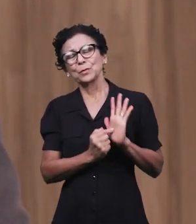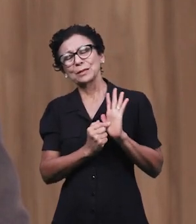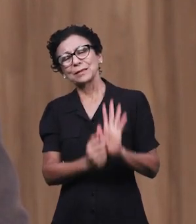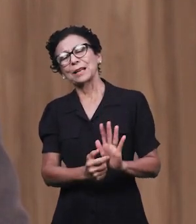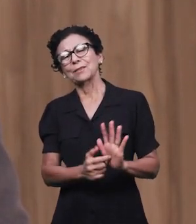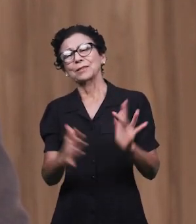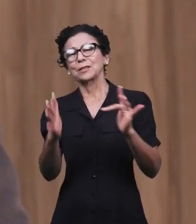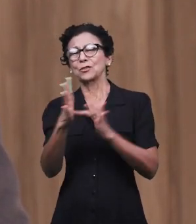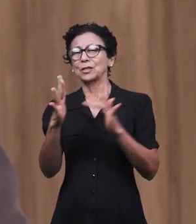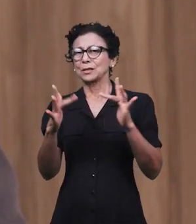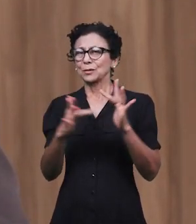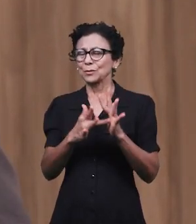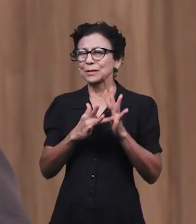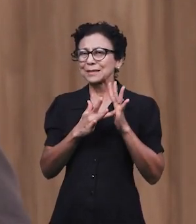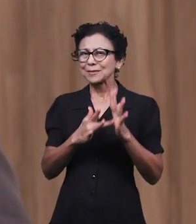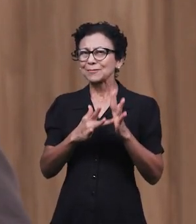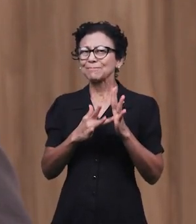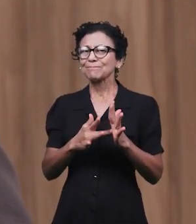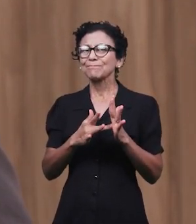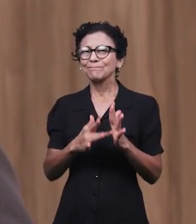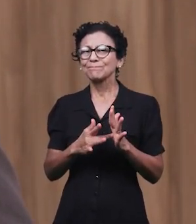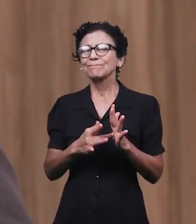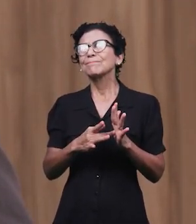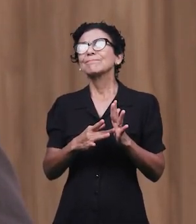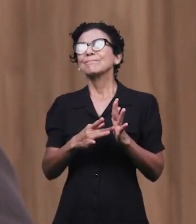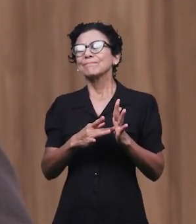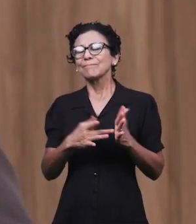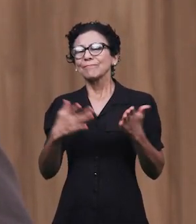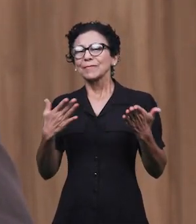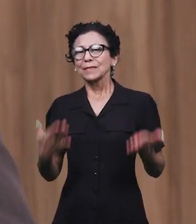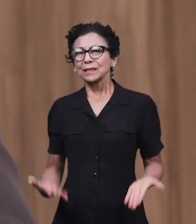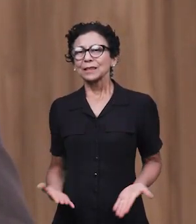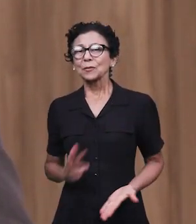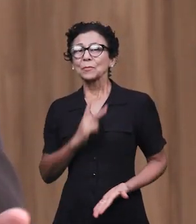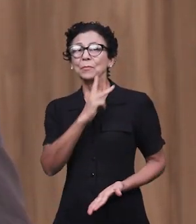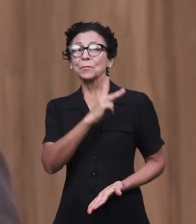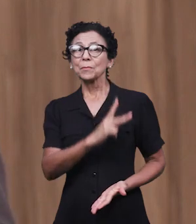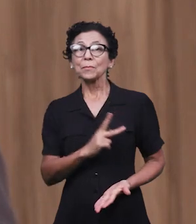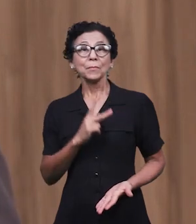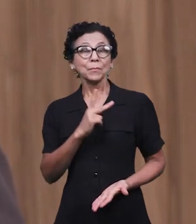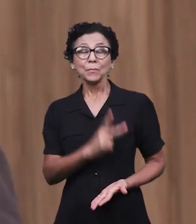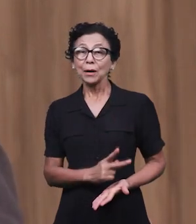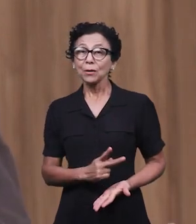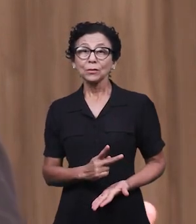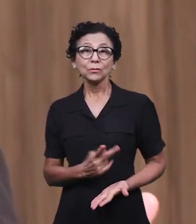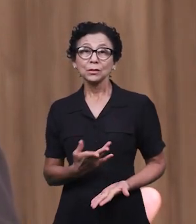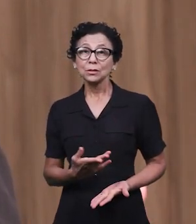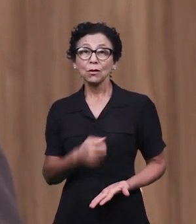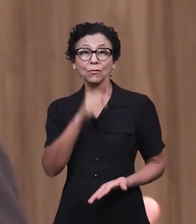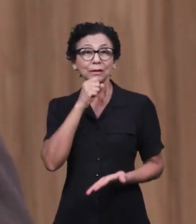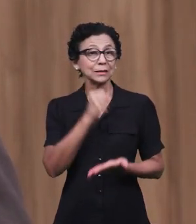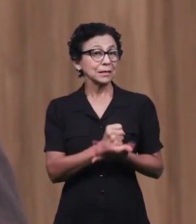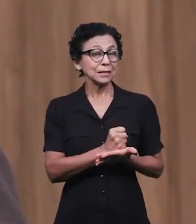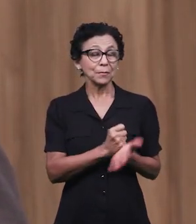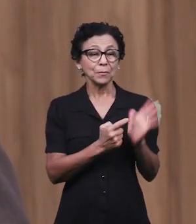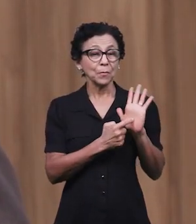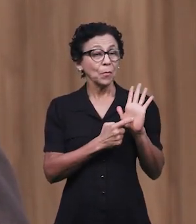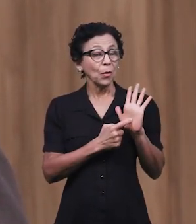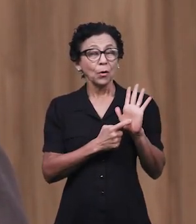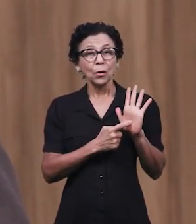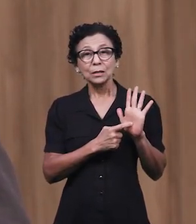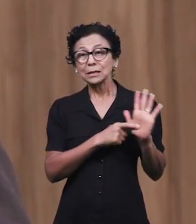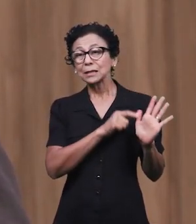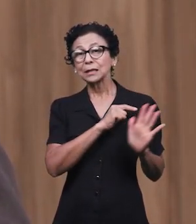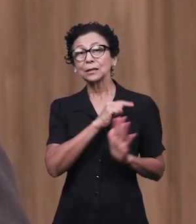falava exatamente o que estava previsto no Velho Testamento e que era necessário pregar acerca desse nome de